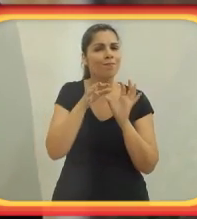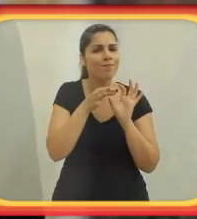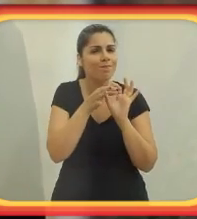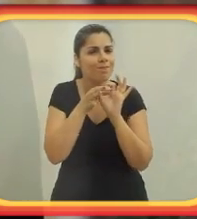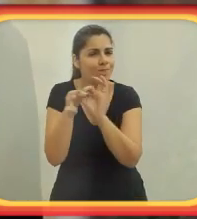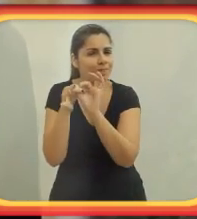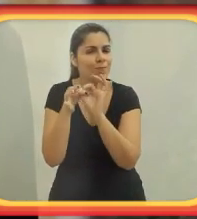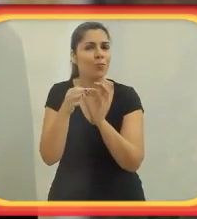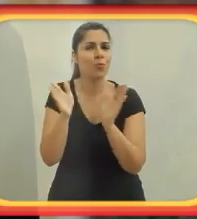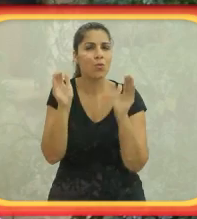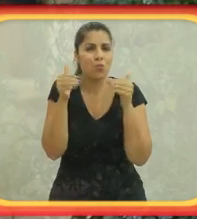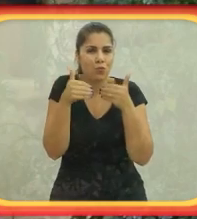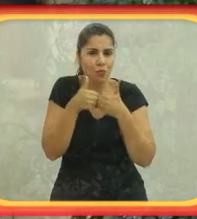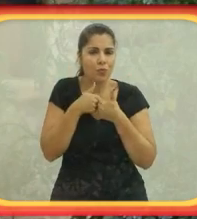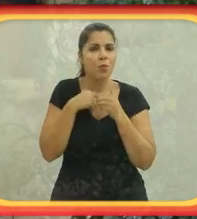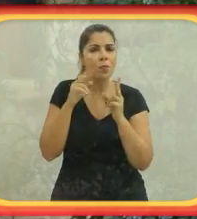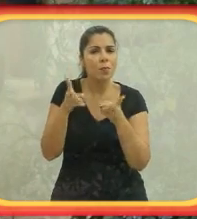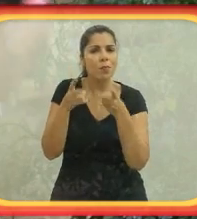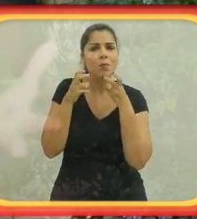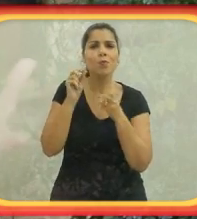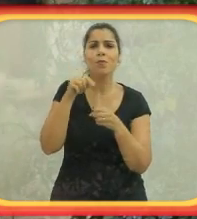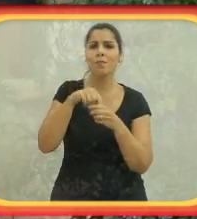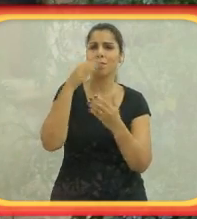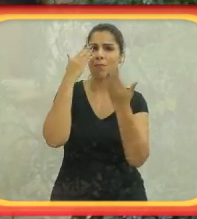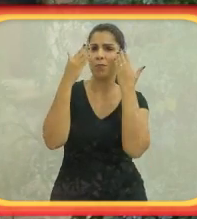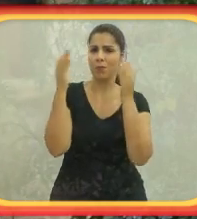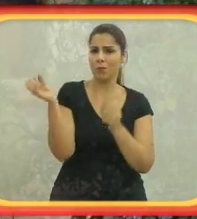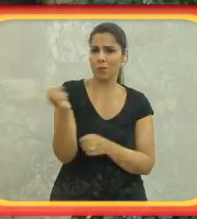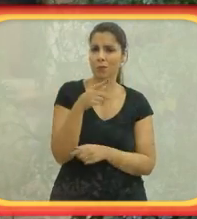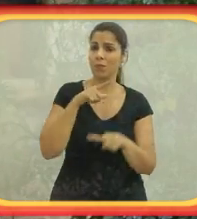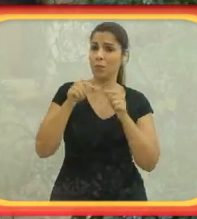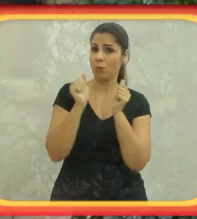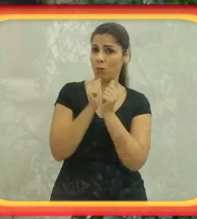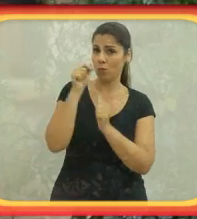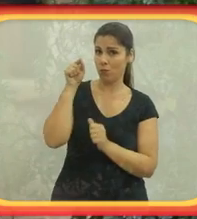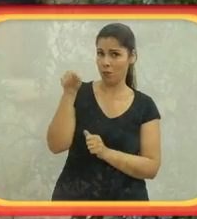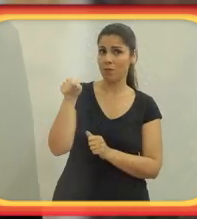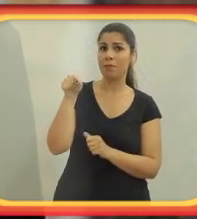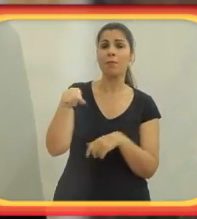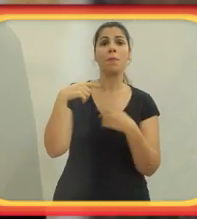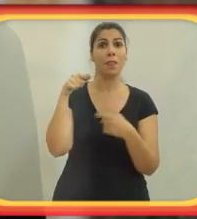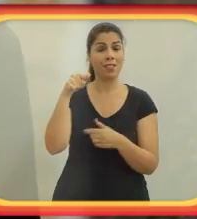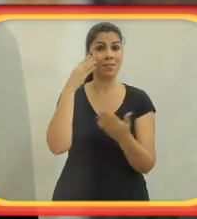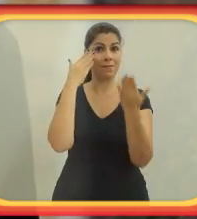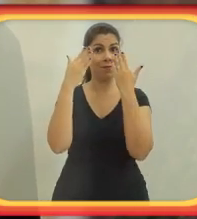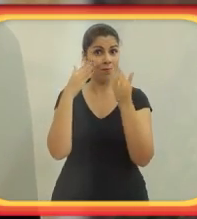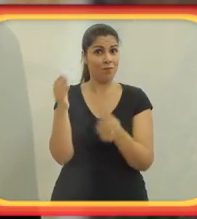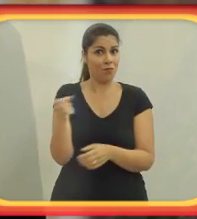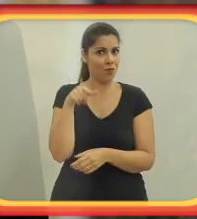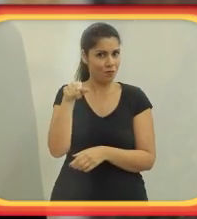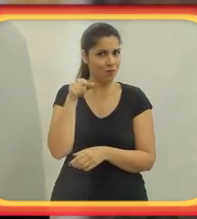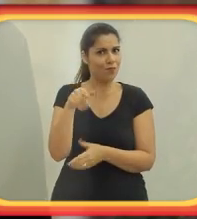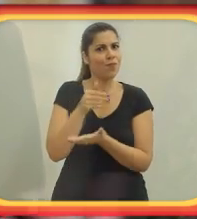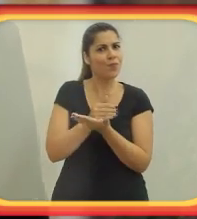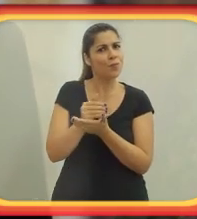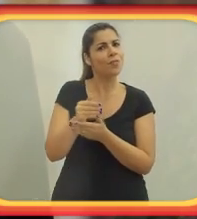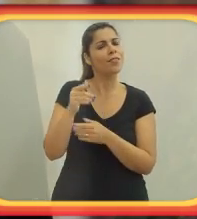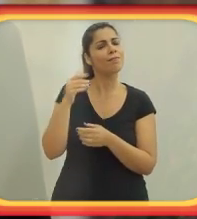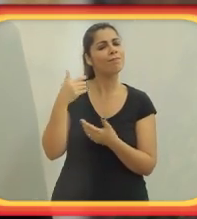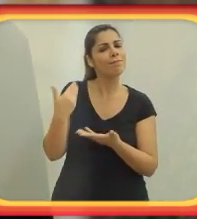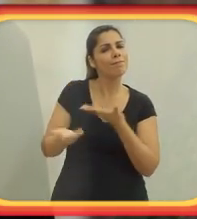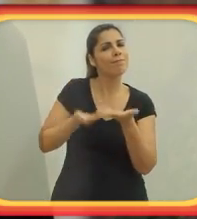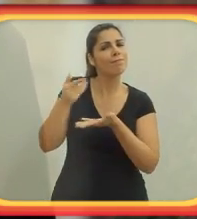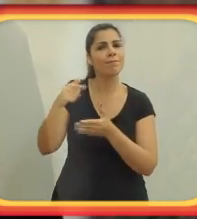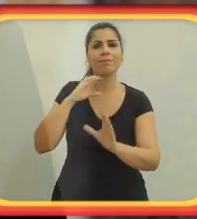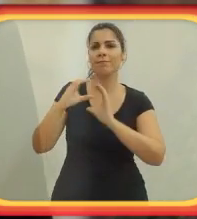não está funcionando. Aí eu comecei a perceber que ela tem traços de autismo. Percebemos isso com a psicóloga